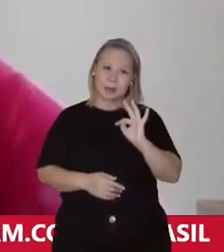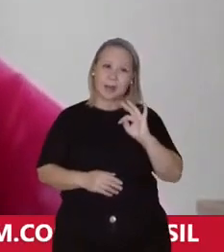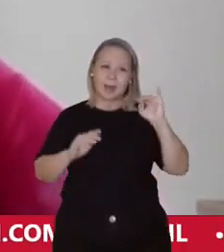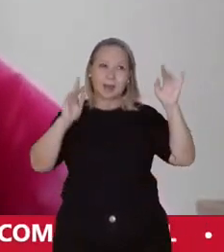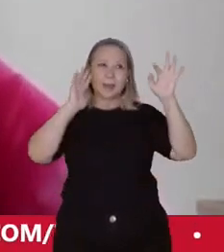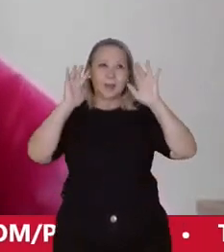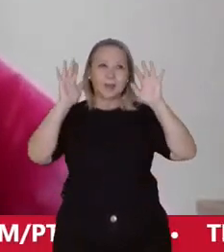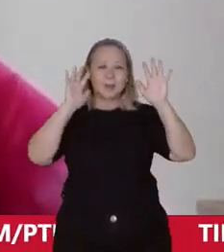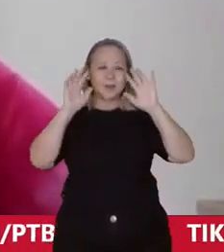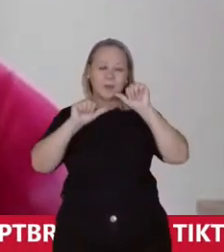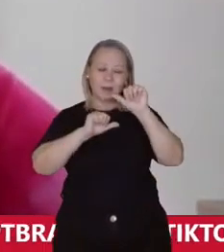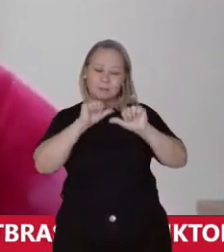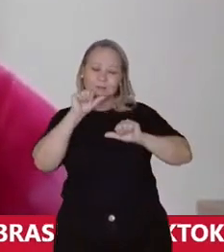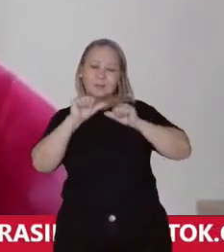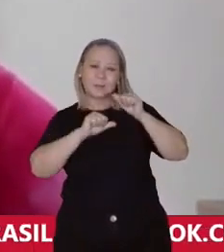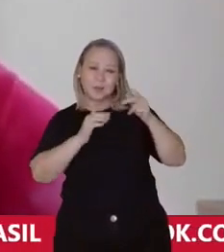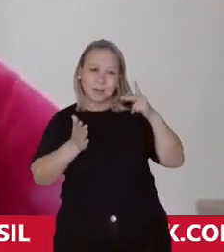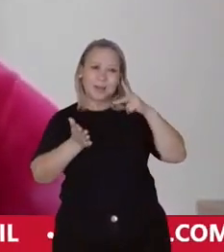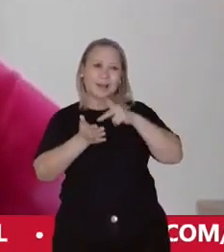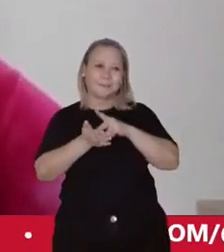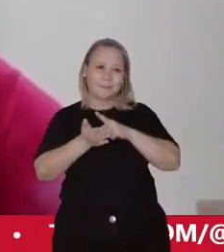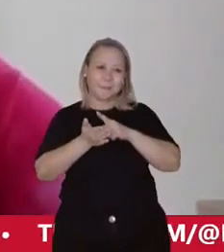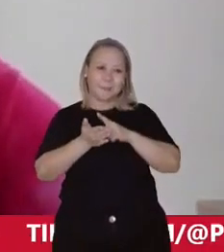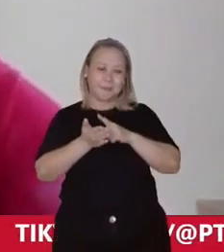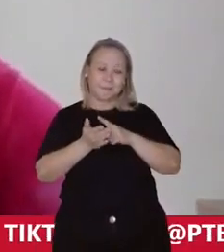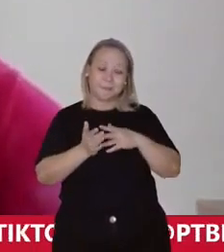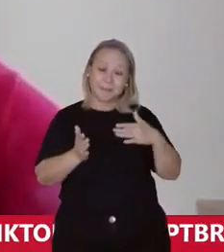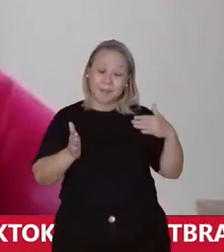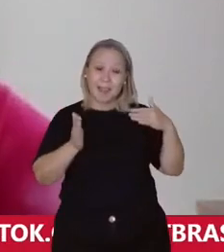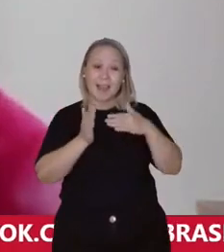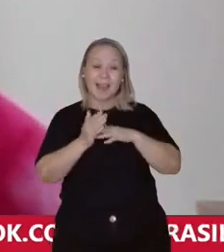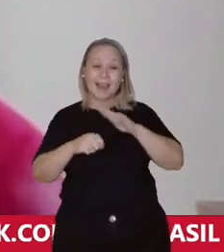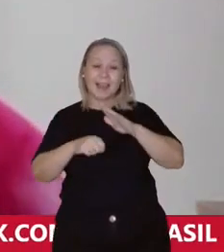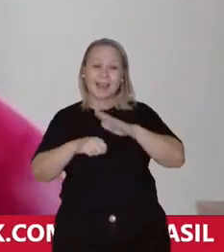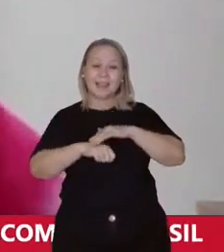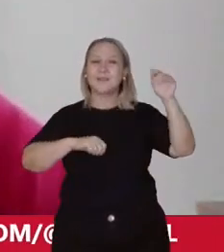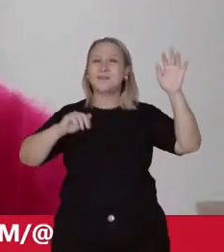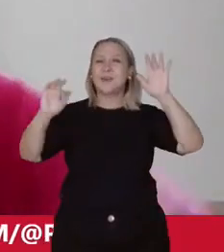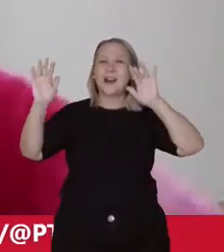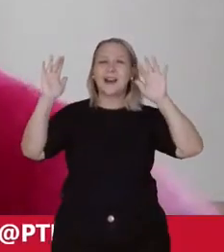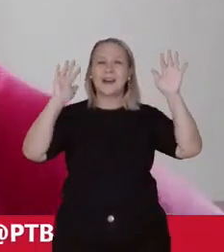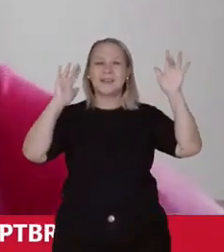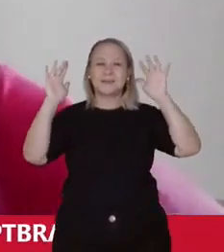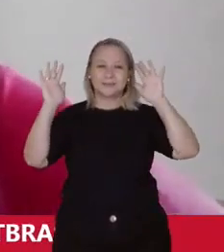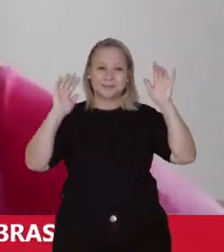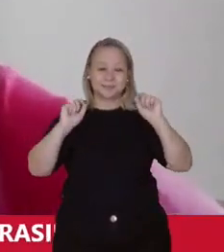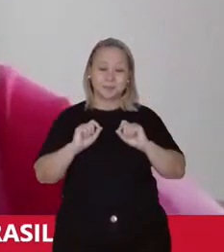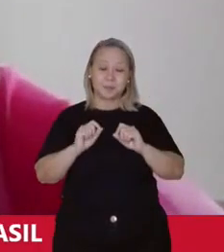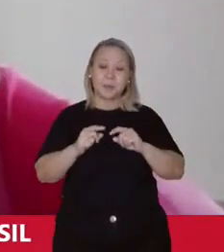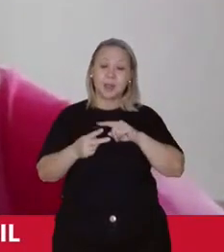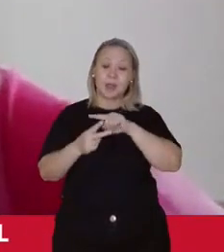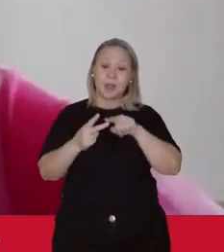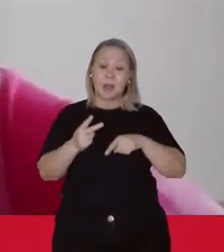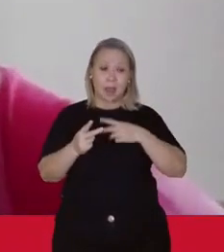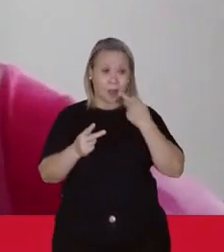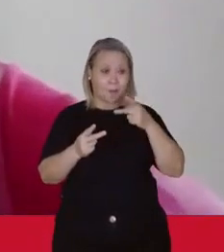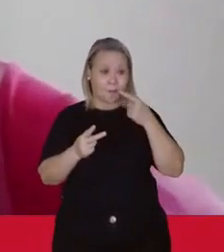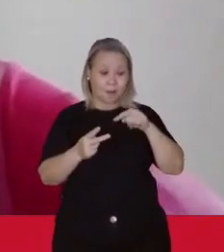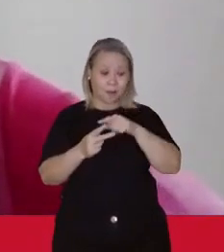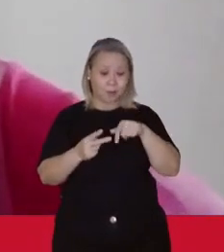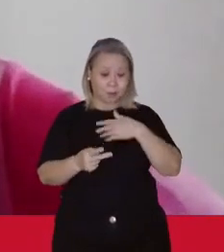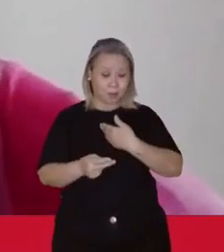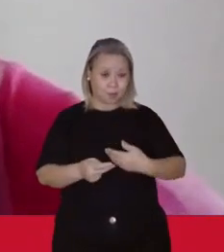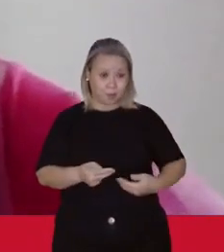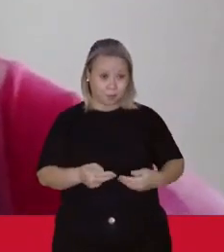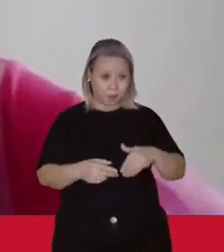tornar realidade, até os mais utópicos. Eu costumo falar que os 2 governos, né, os dois